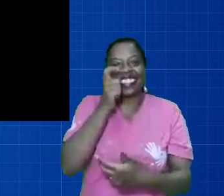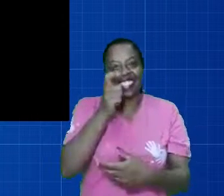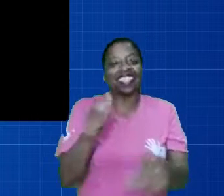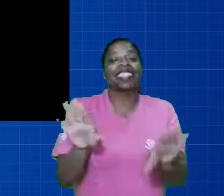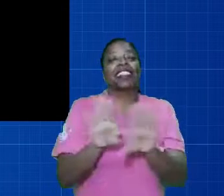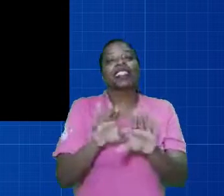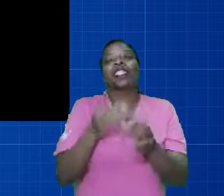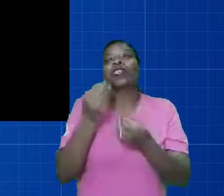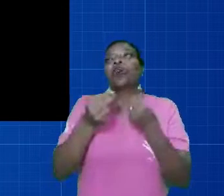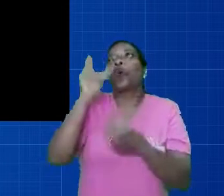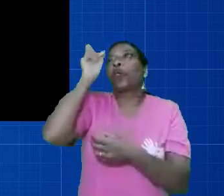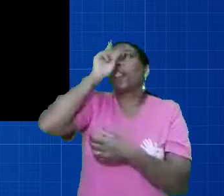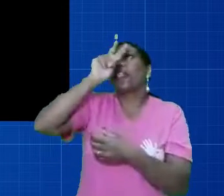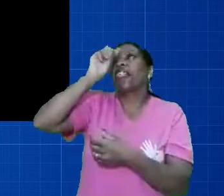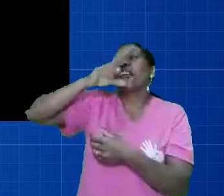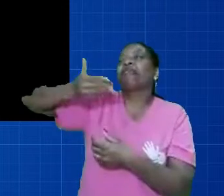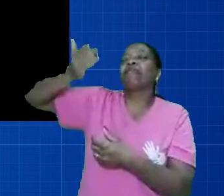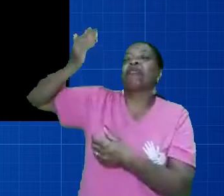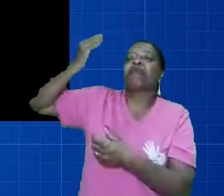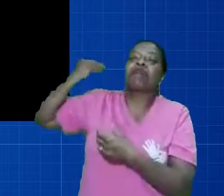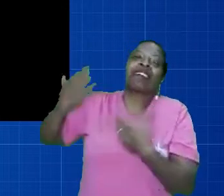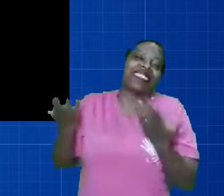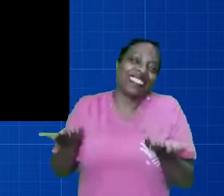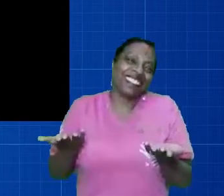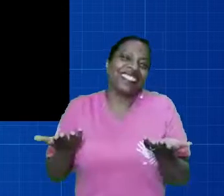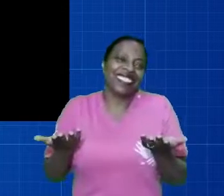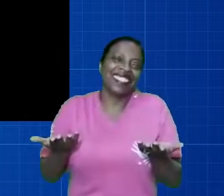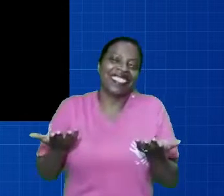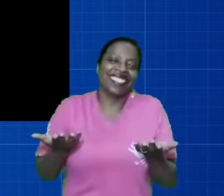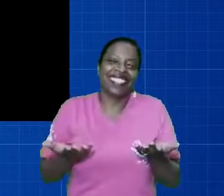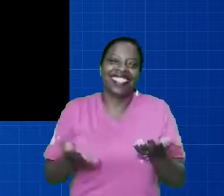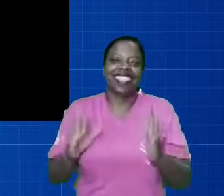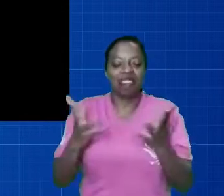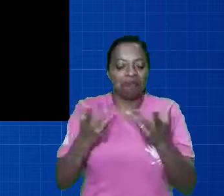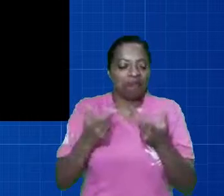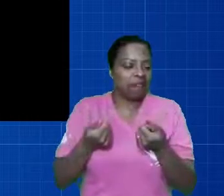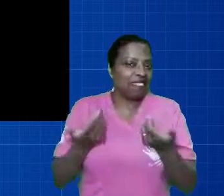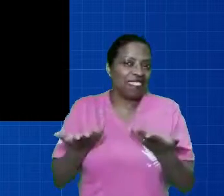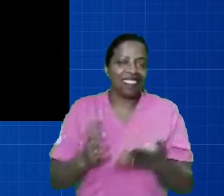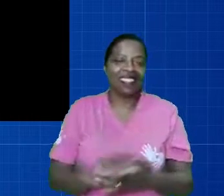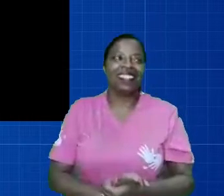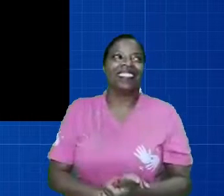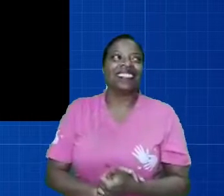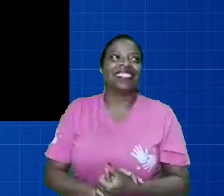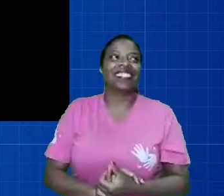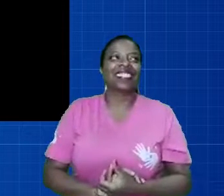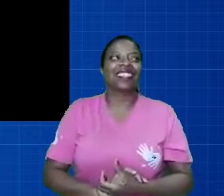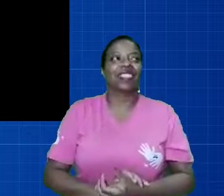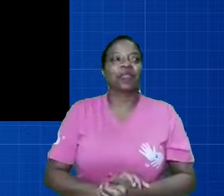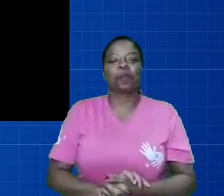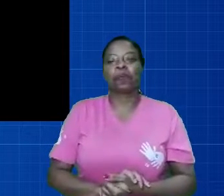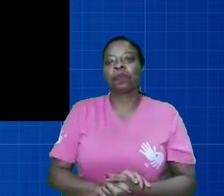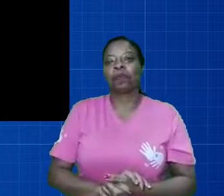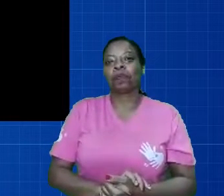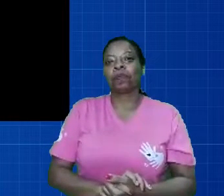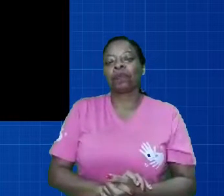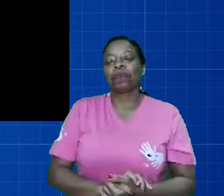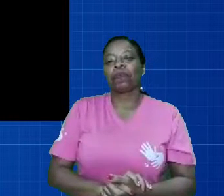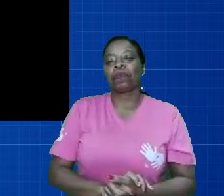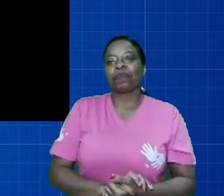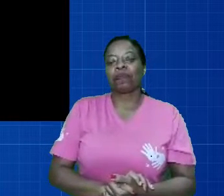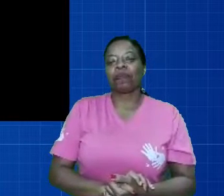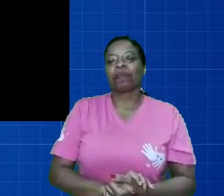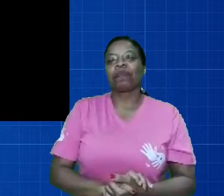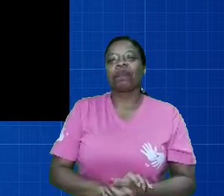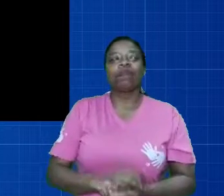recordações, de certo, né? Nossa, maravilhoso! E aqui, por